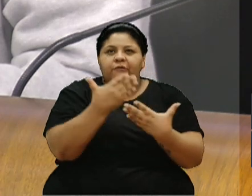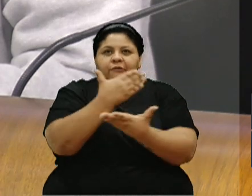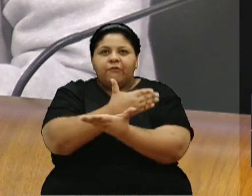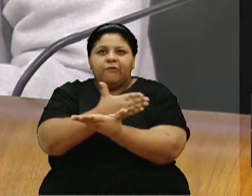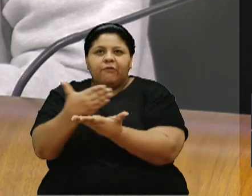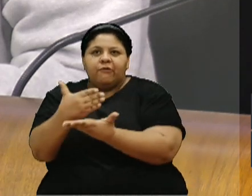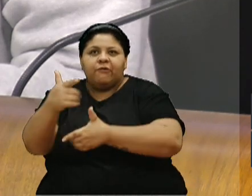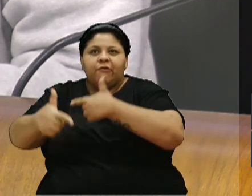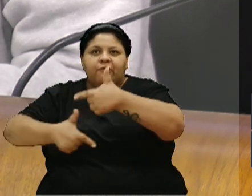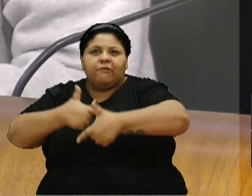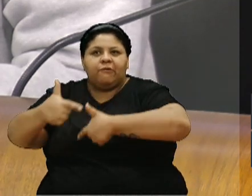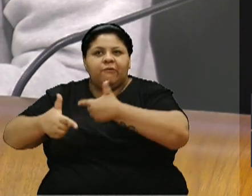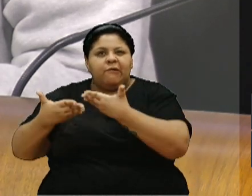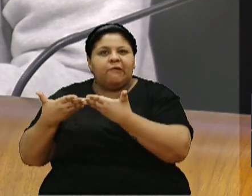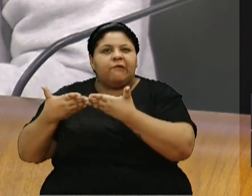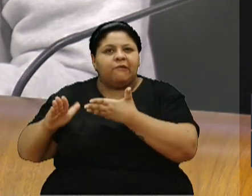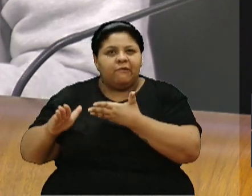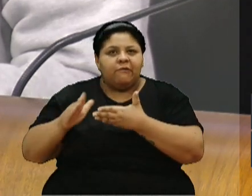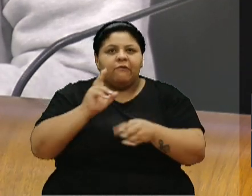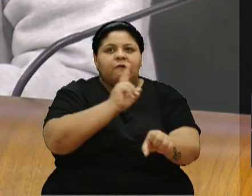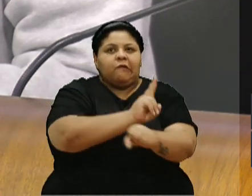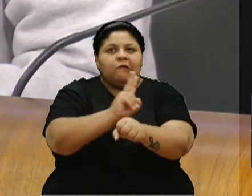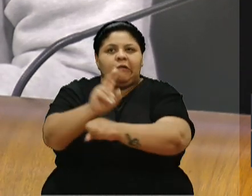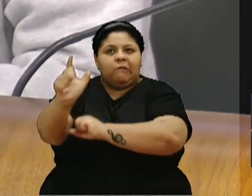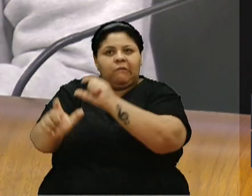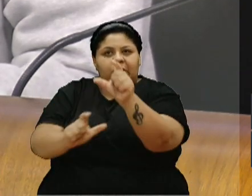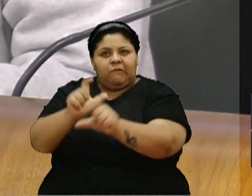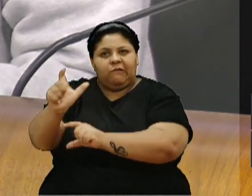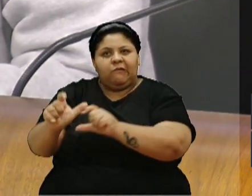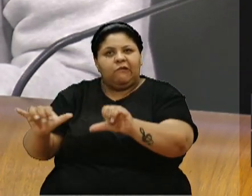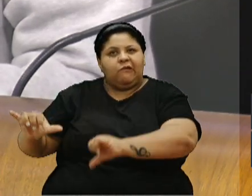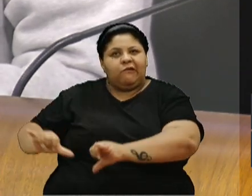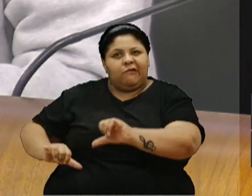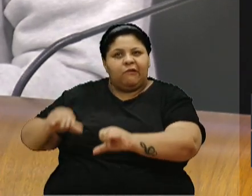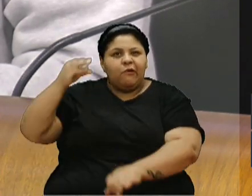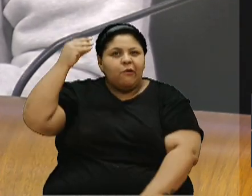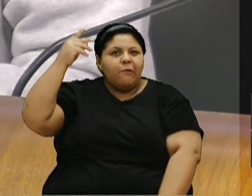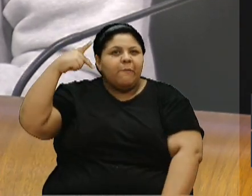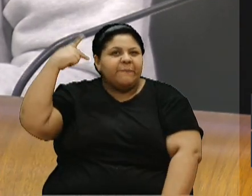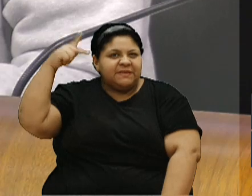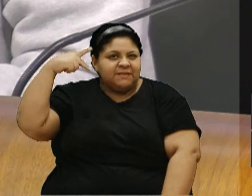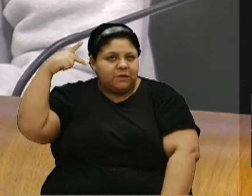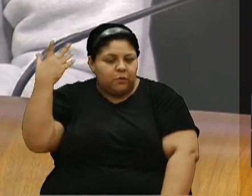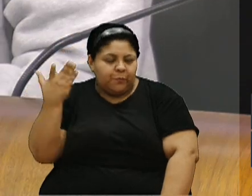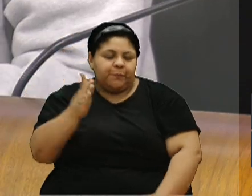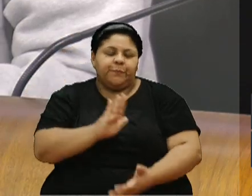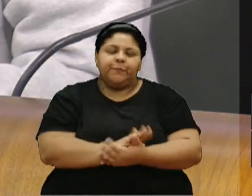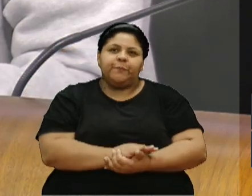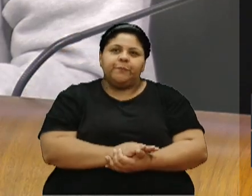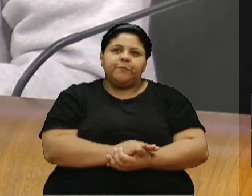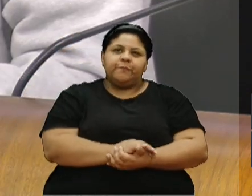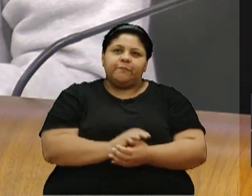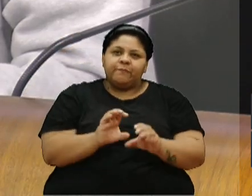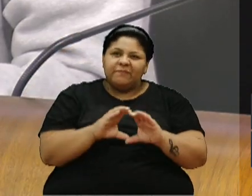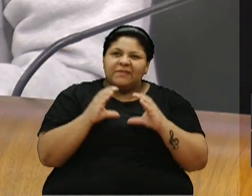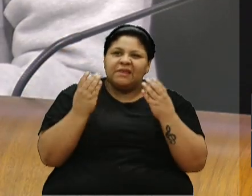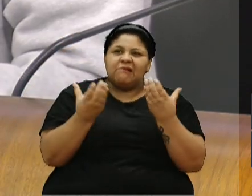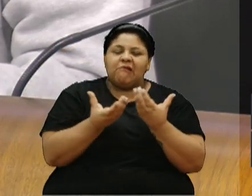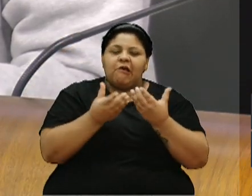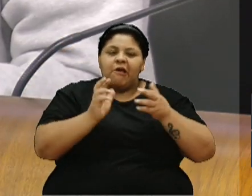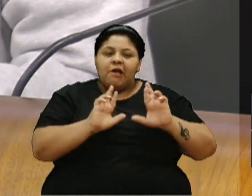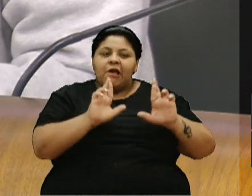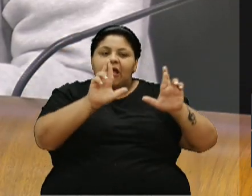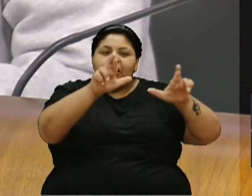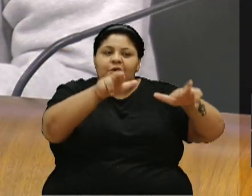de serviços abertos, né, para o cuidado das pessoas em sofrimento psíquico. Então, é comunitário, é